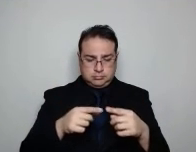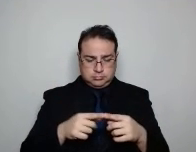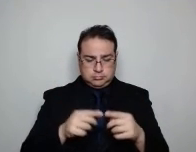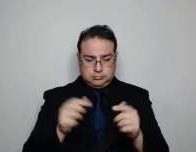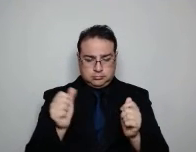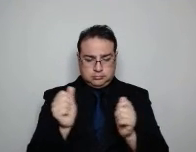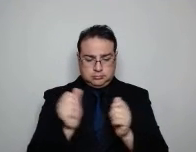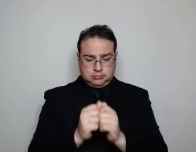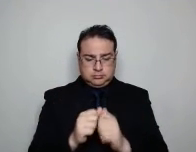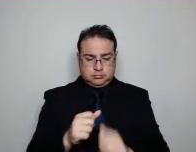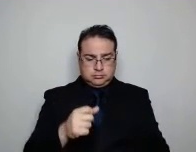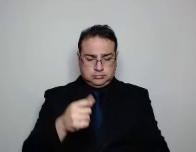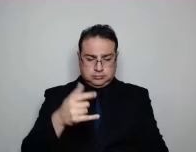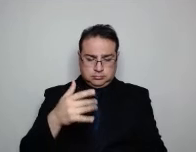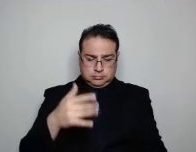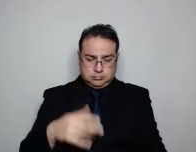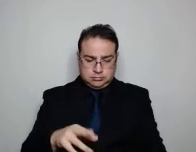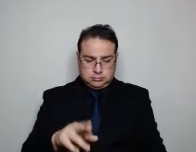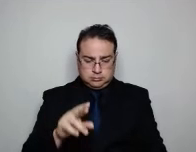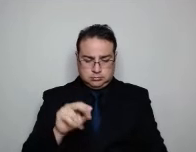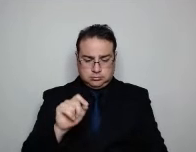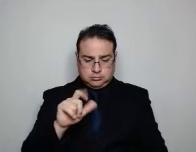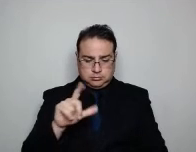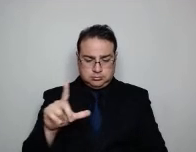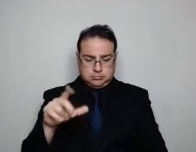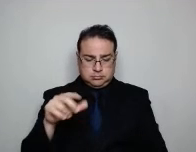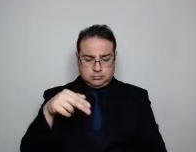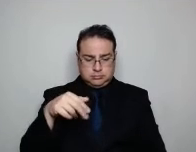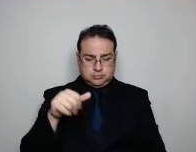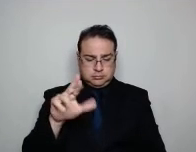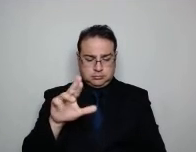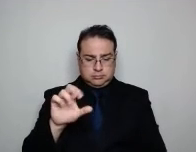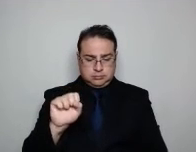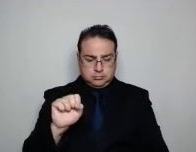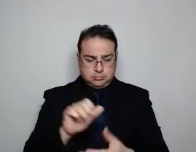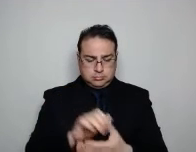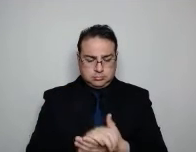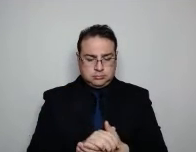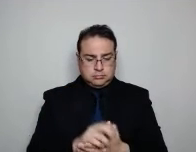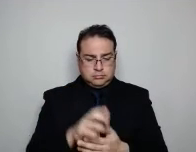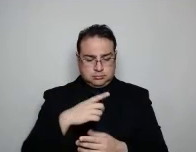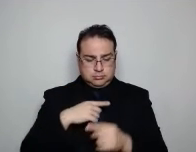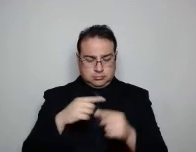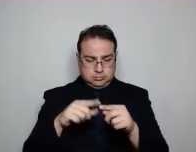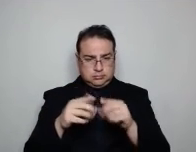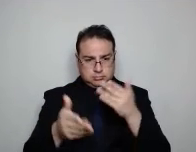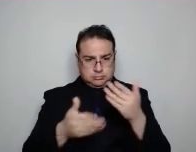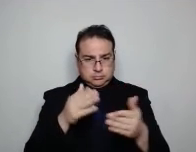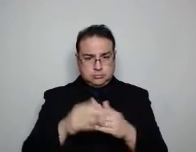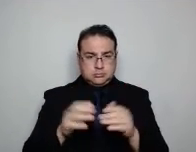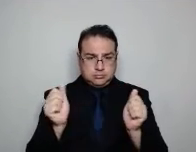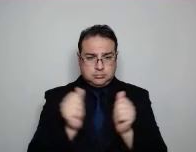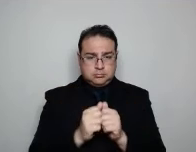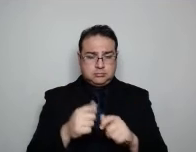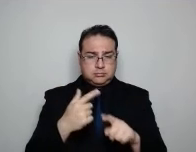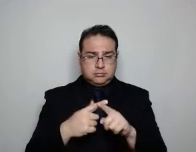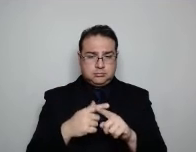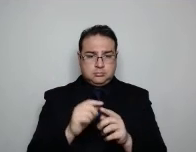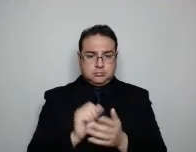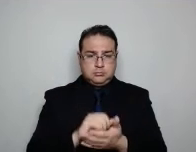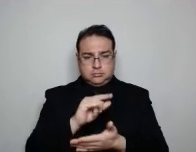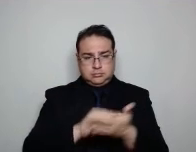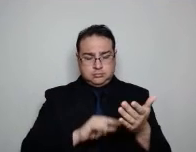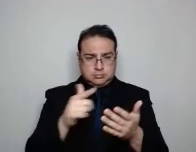ANS, ainda assim o tratamento seria cabível, porque o contrato não se submete à lei dos planos de saúde e não se submete ao rol